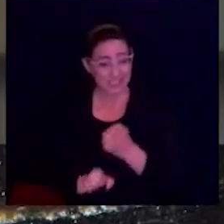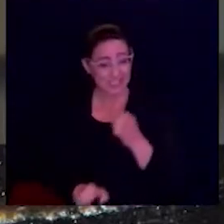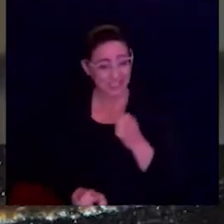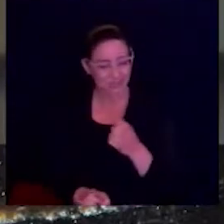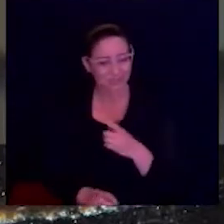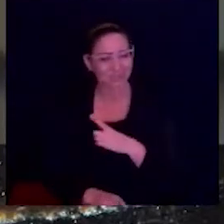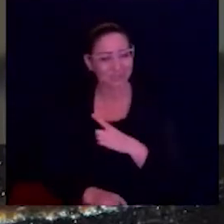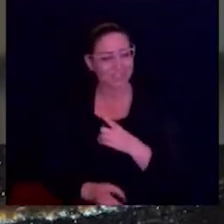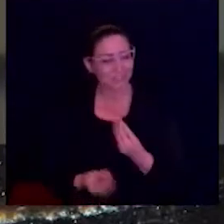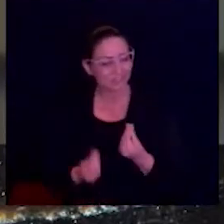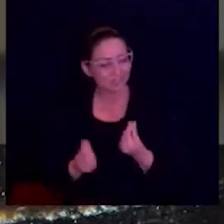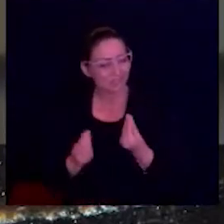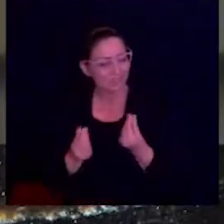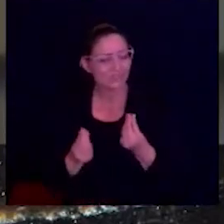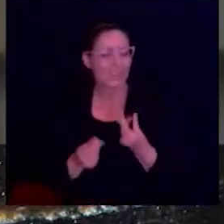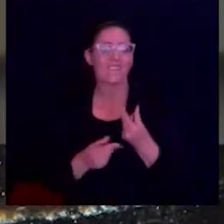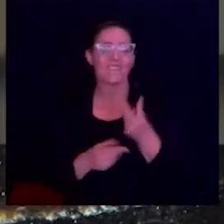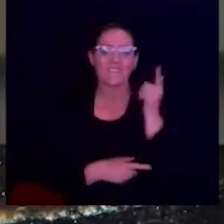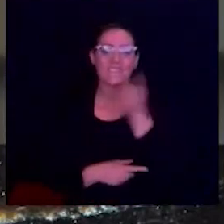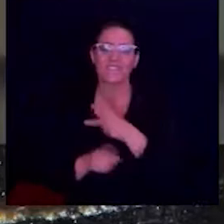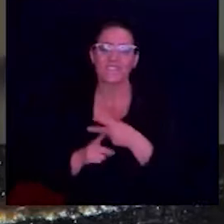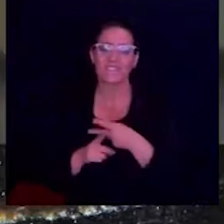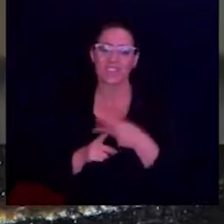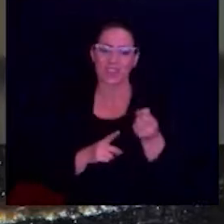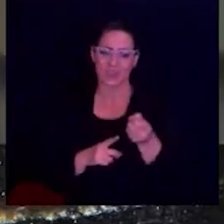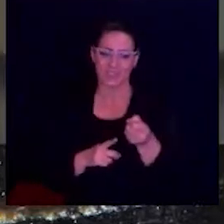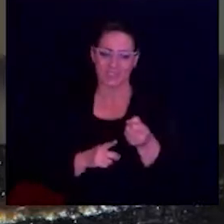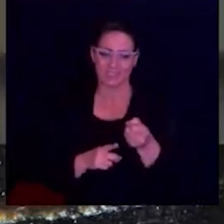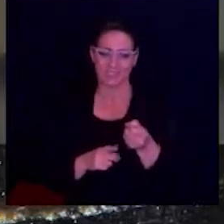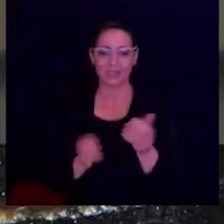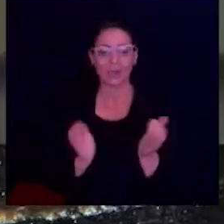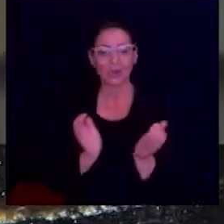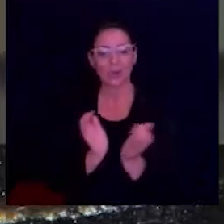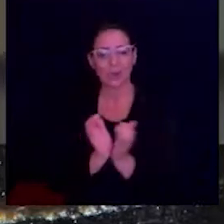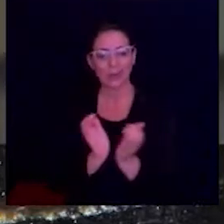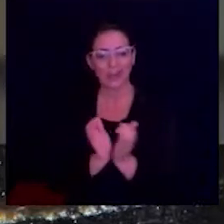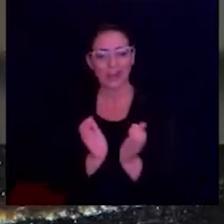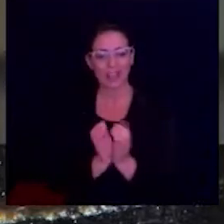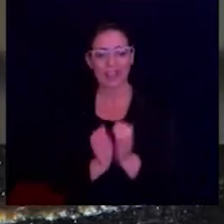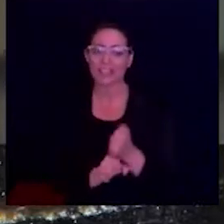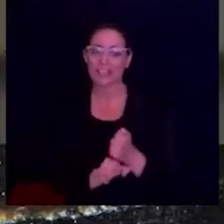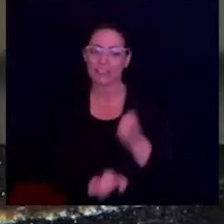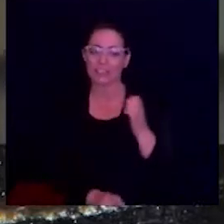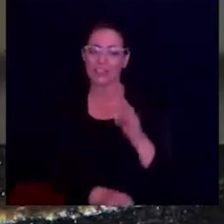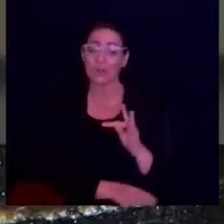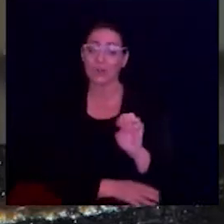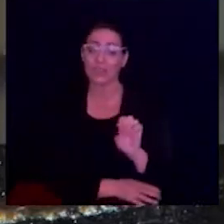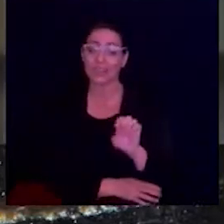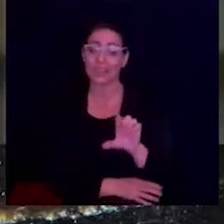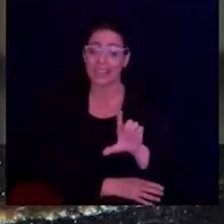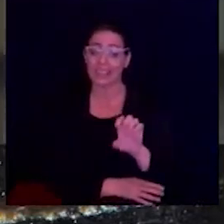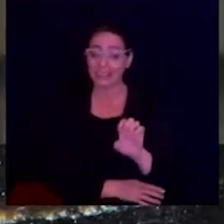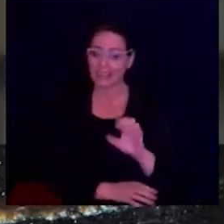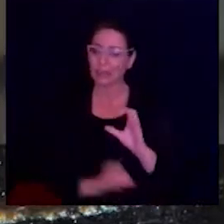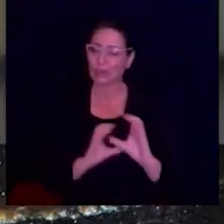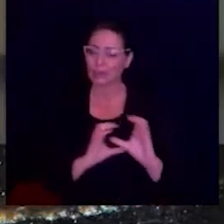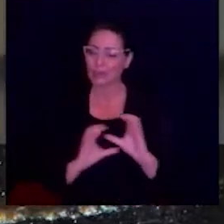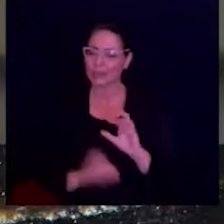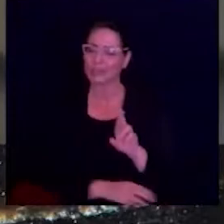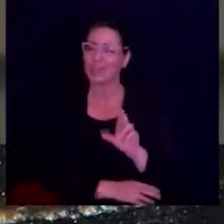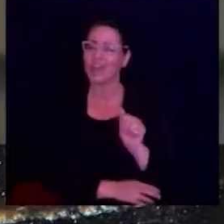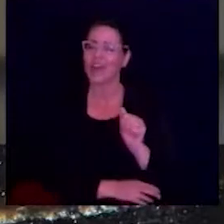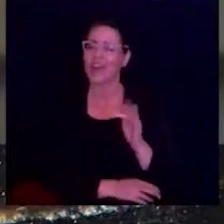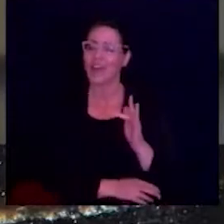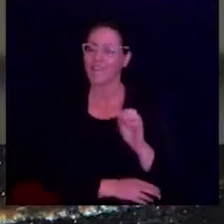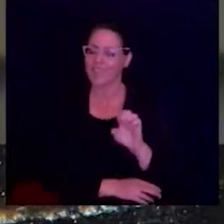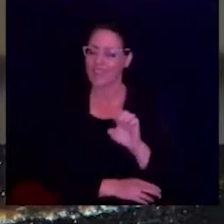ainda melhor de vitória. Colega engenheiro de telecomunicações Rafael Bartz, agora